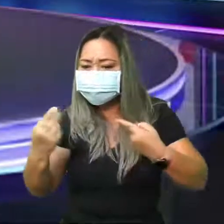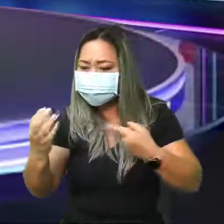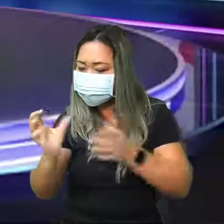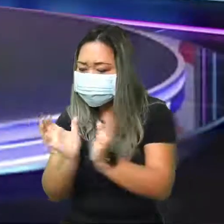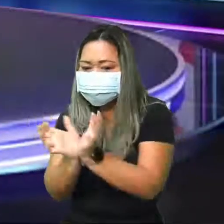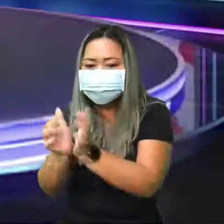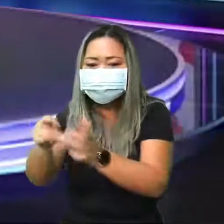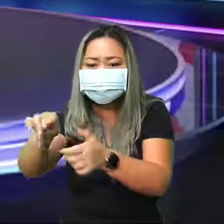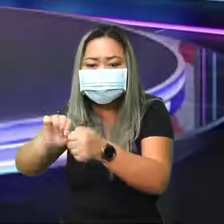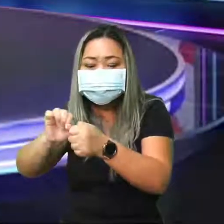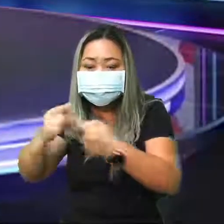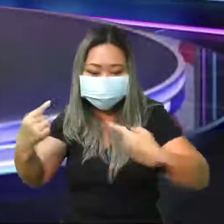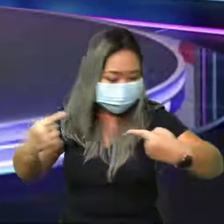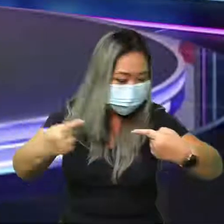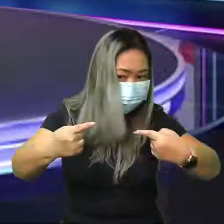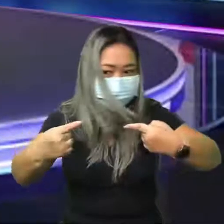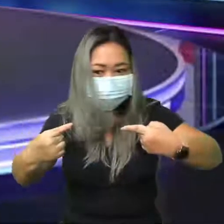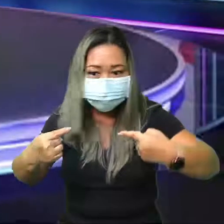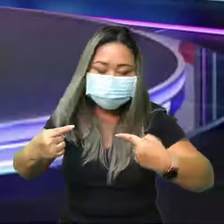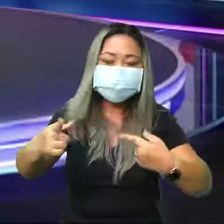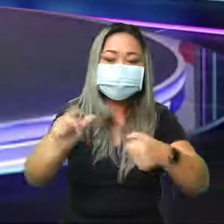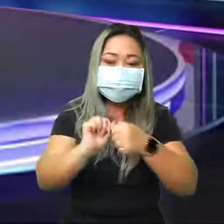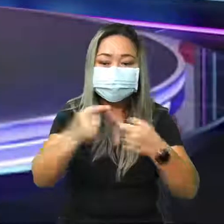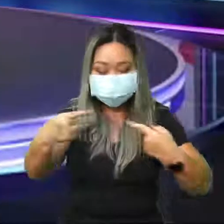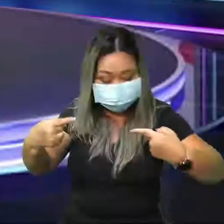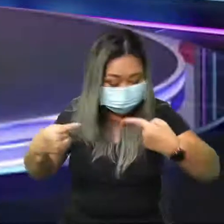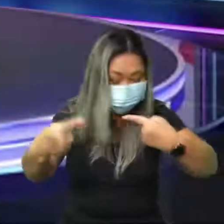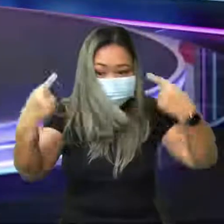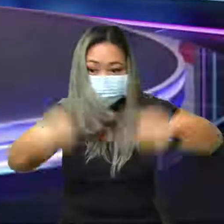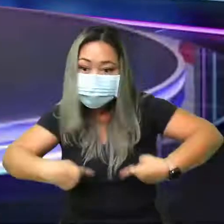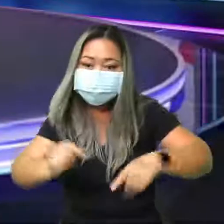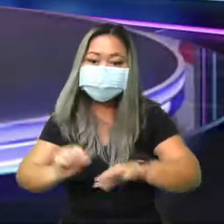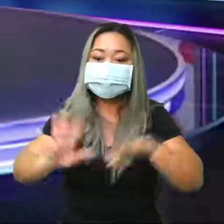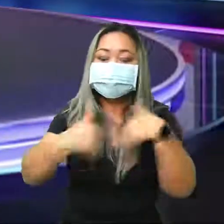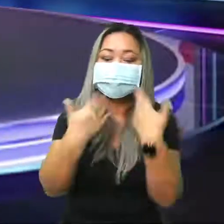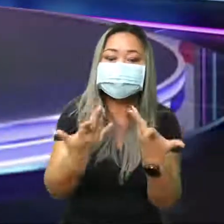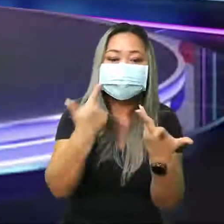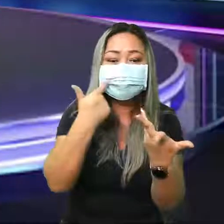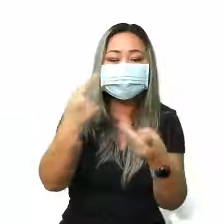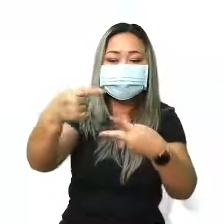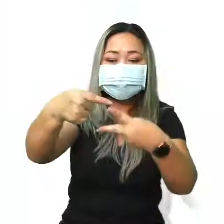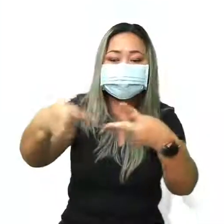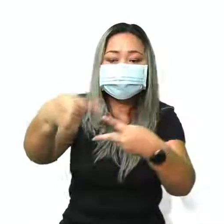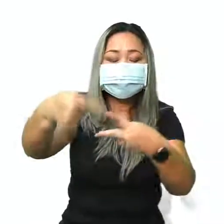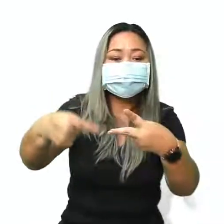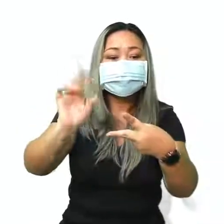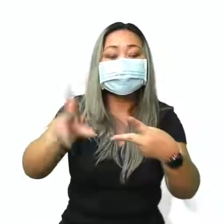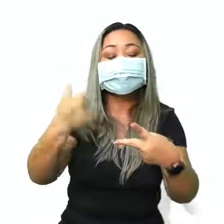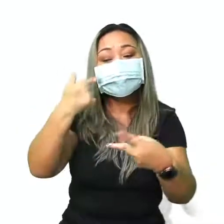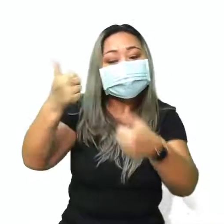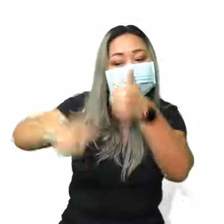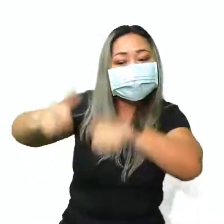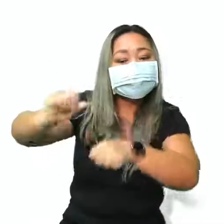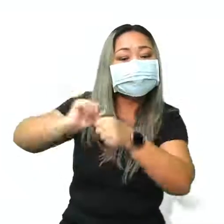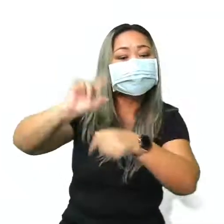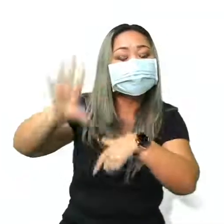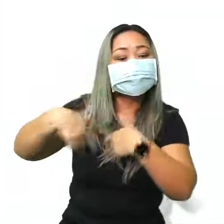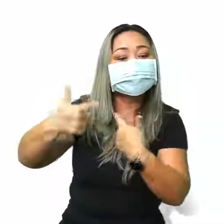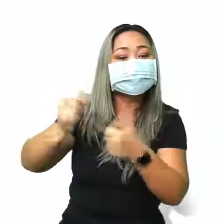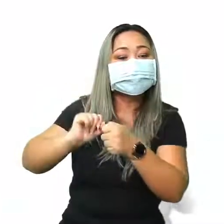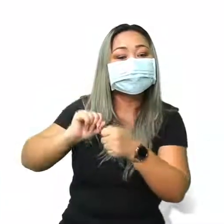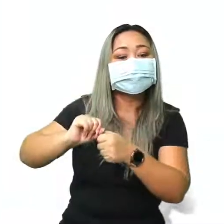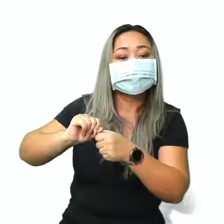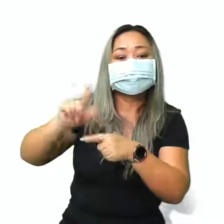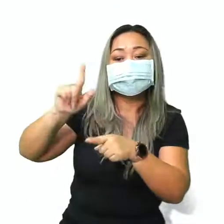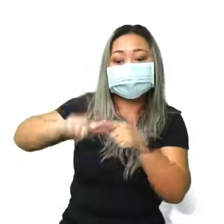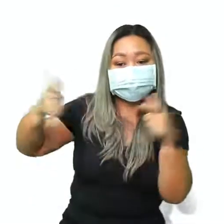essas espécies agora disputem, entrem em competição. Então, a gente só tem aí duas alternativas. Vamos analisá-las? Então, ali você